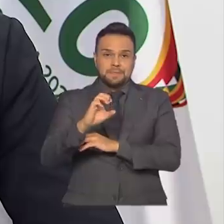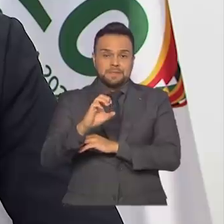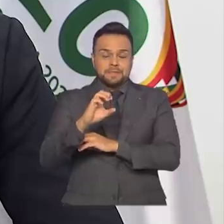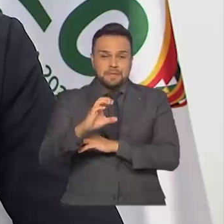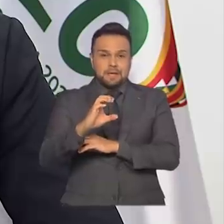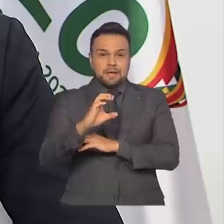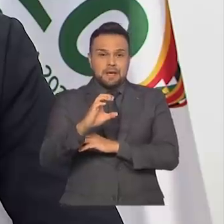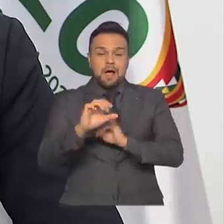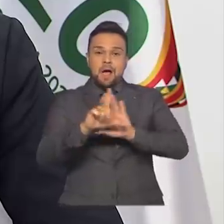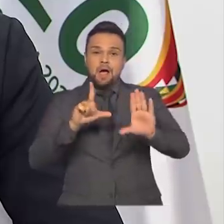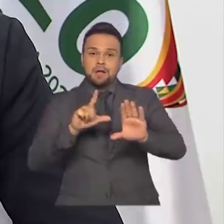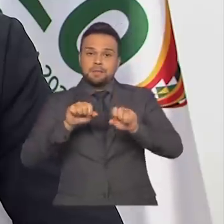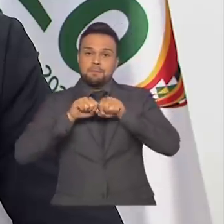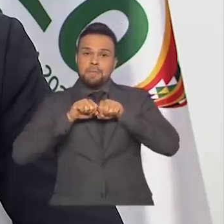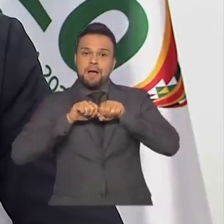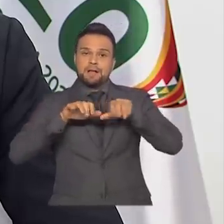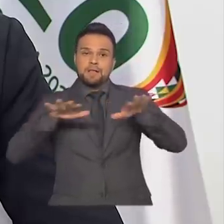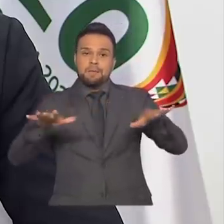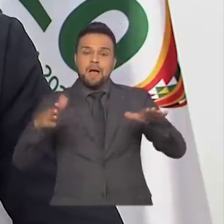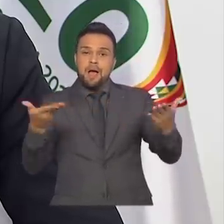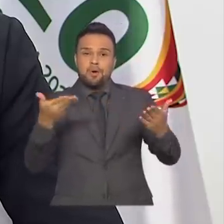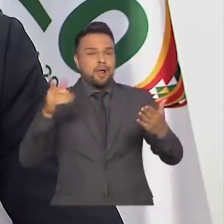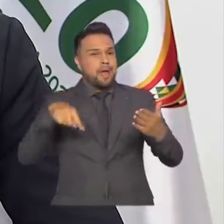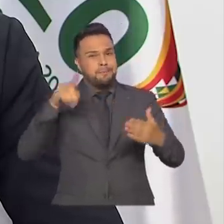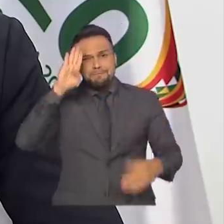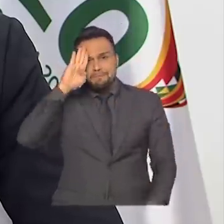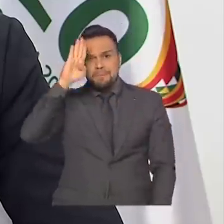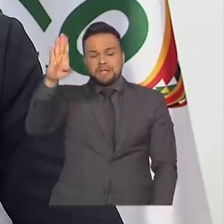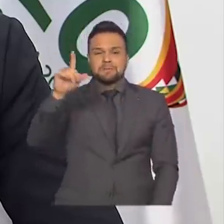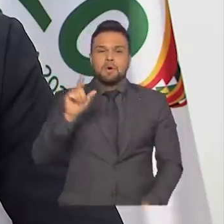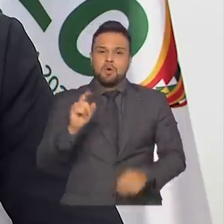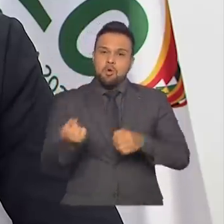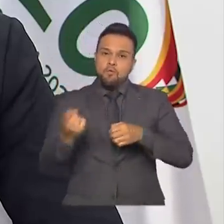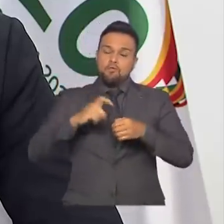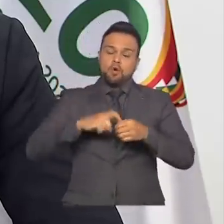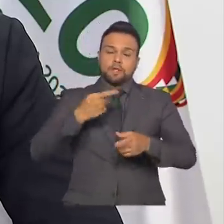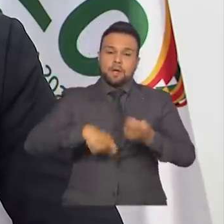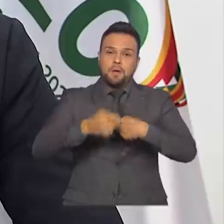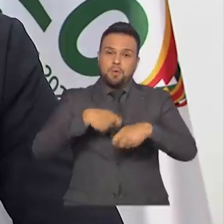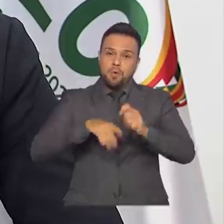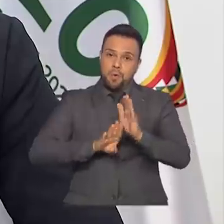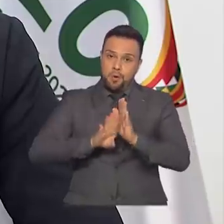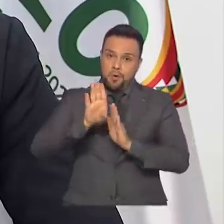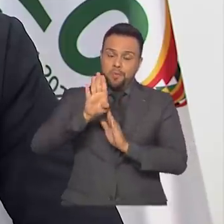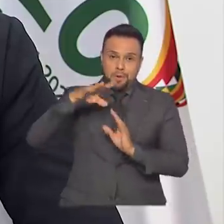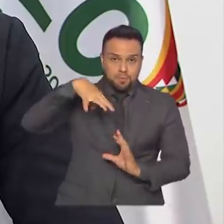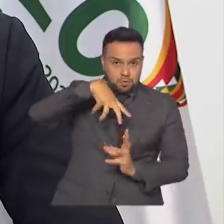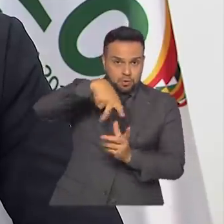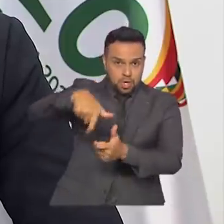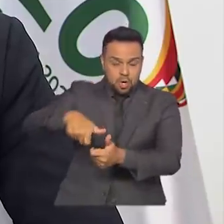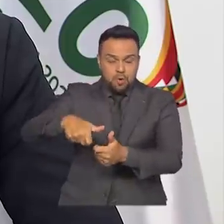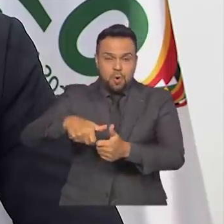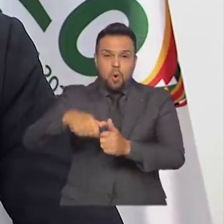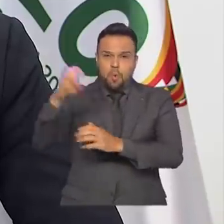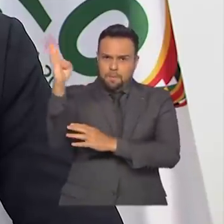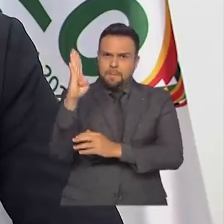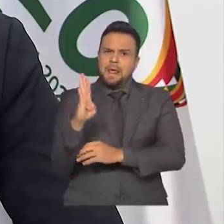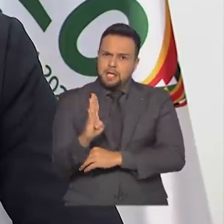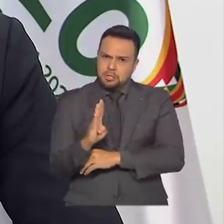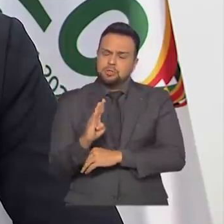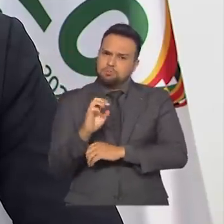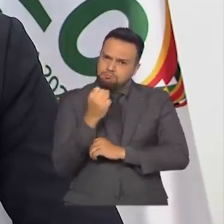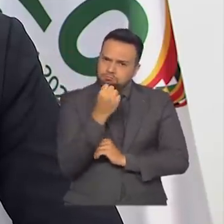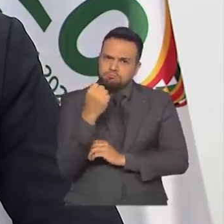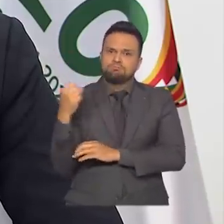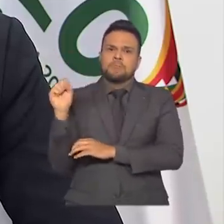pandemia, torna-se agora elemento-chave para a recuperação da economia mundial. O Brasil defende avanços